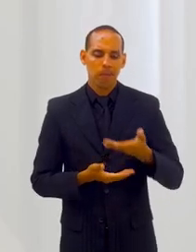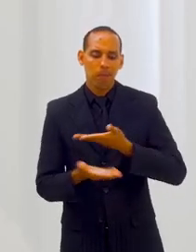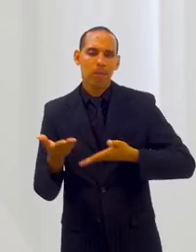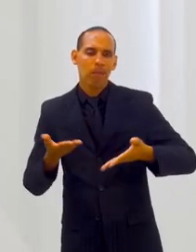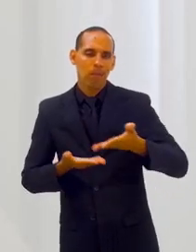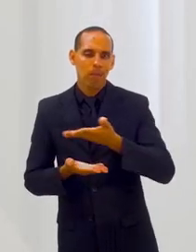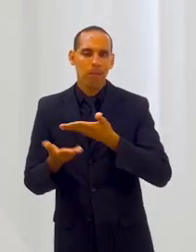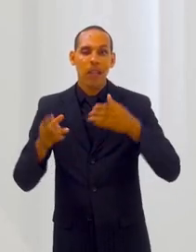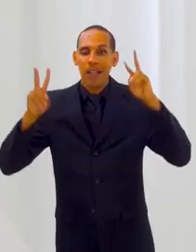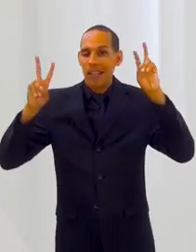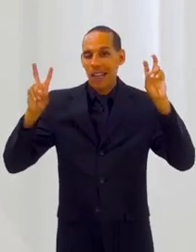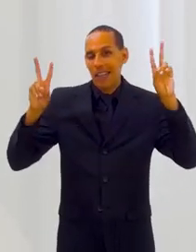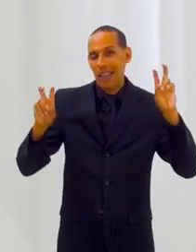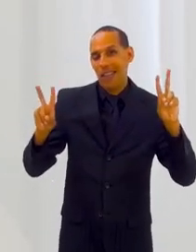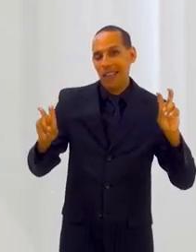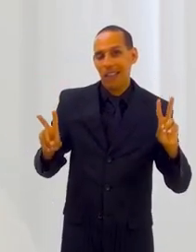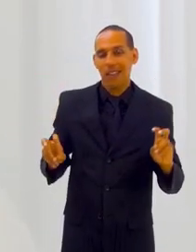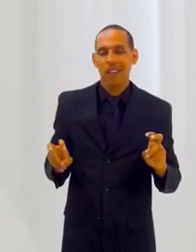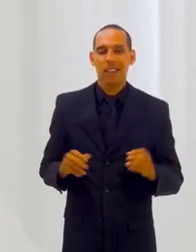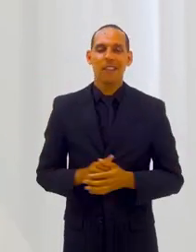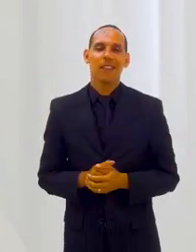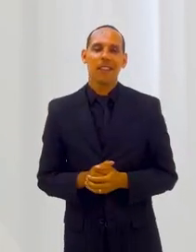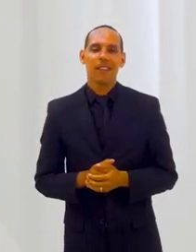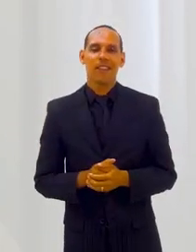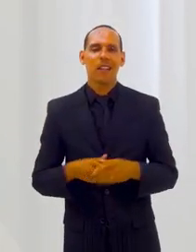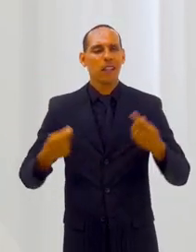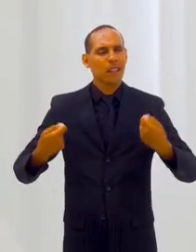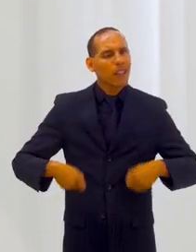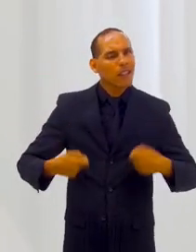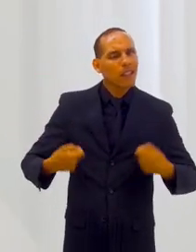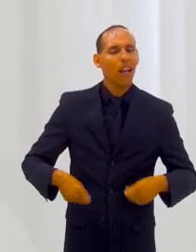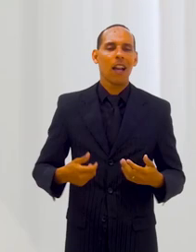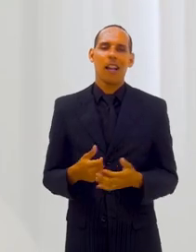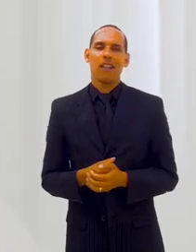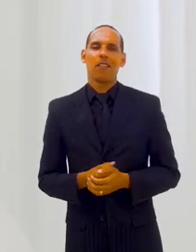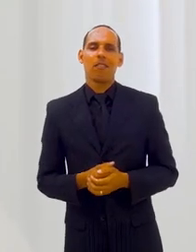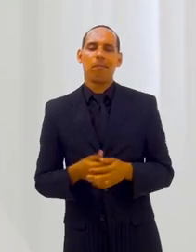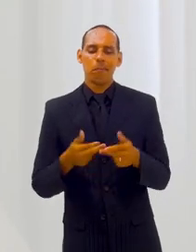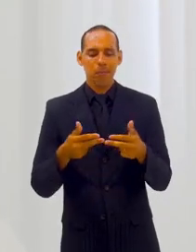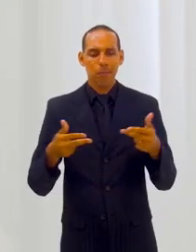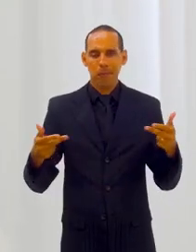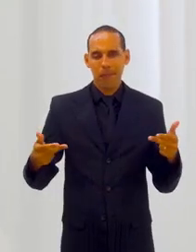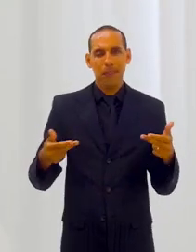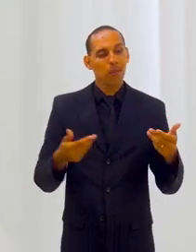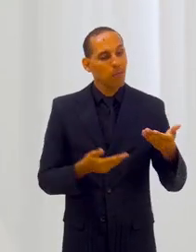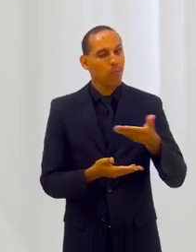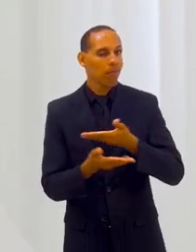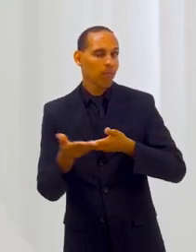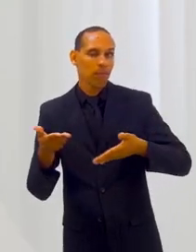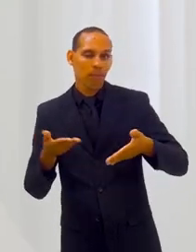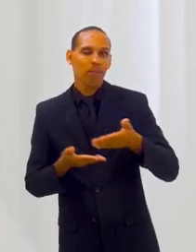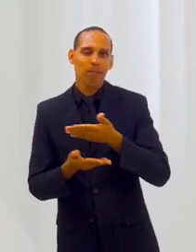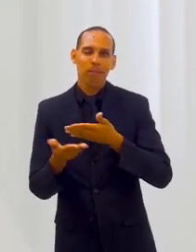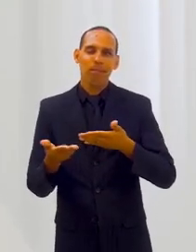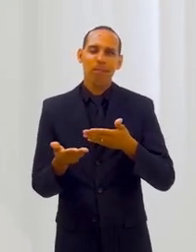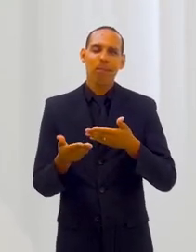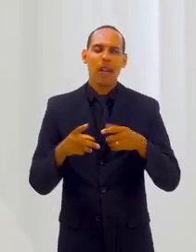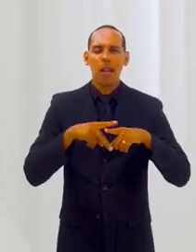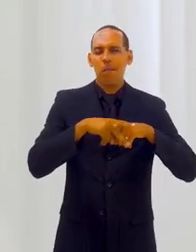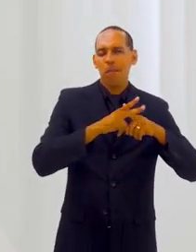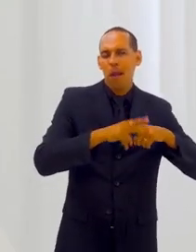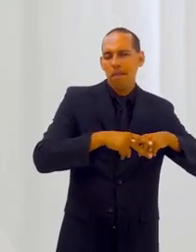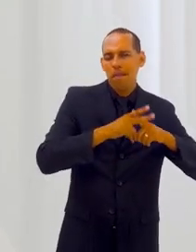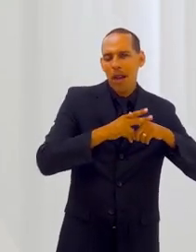né, esses assuntos, essas demandas, essas necessidades, muitas vezes, de